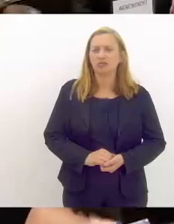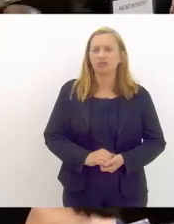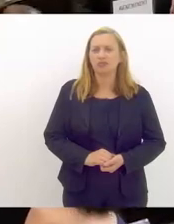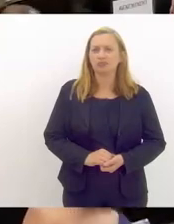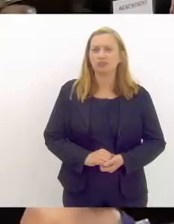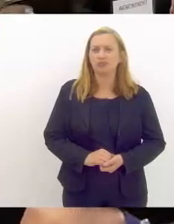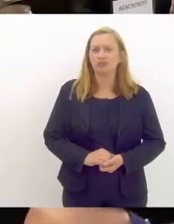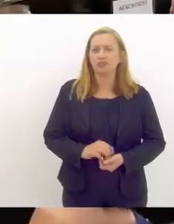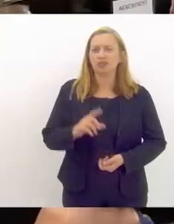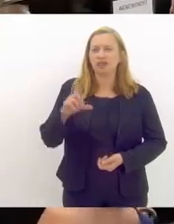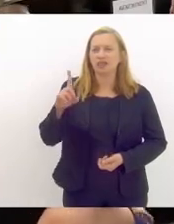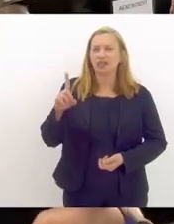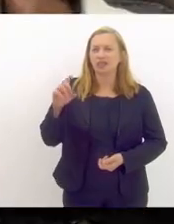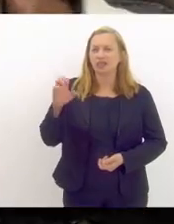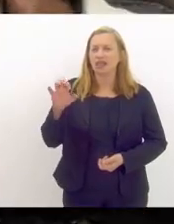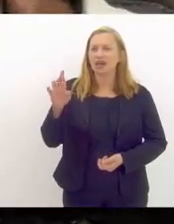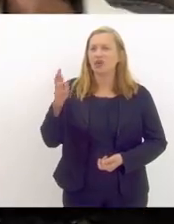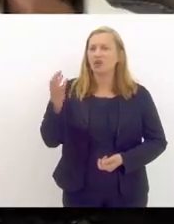Delaroli,